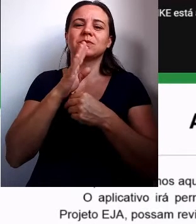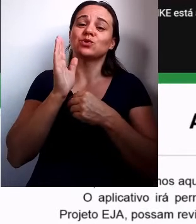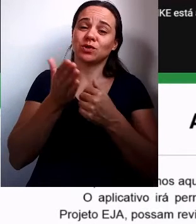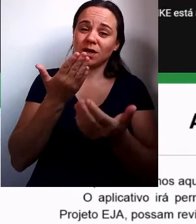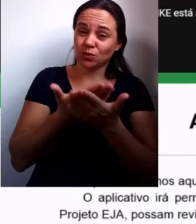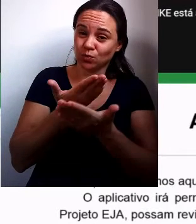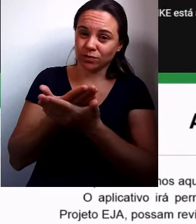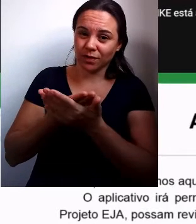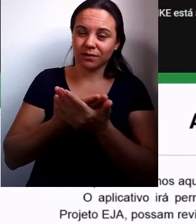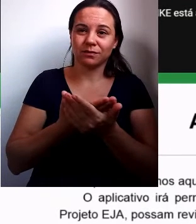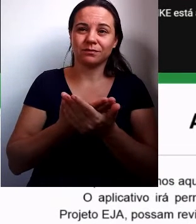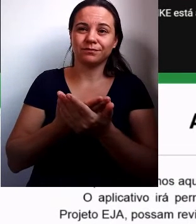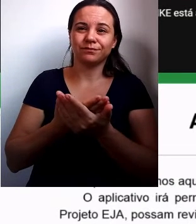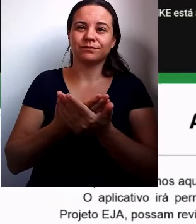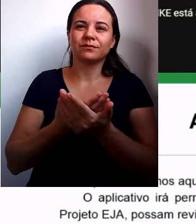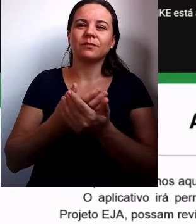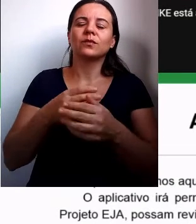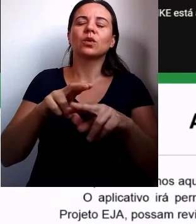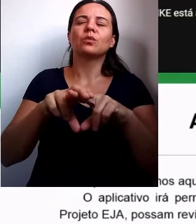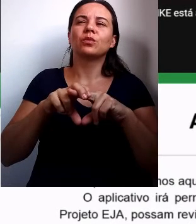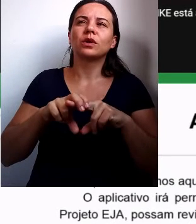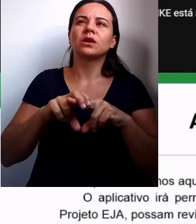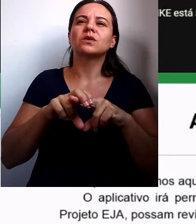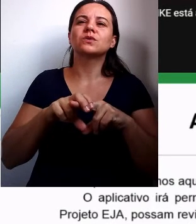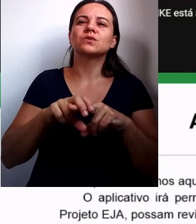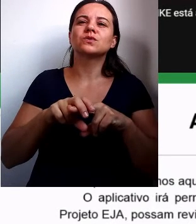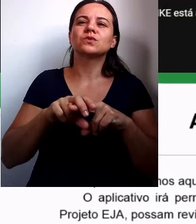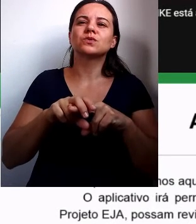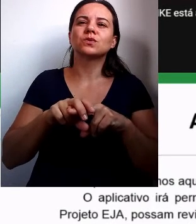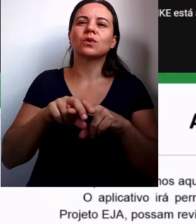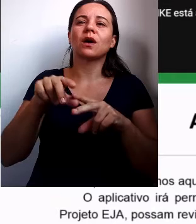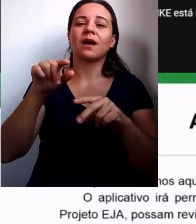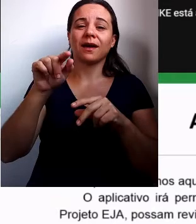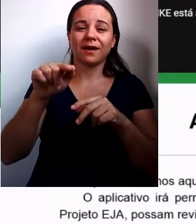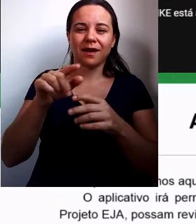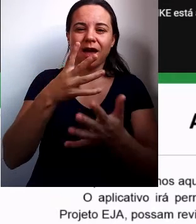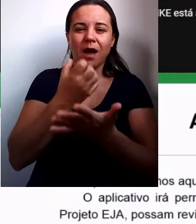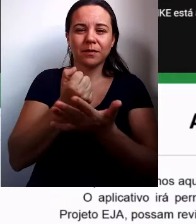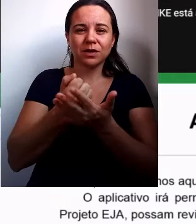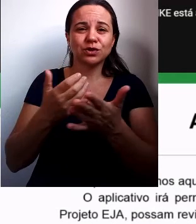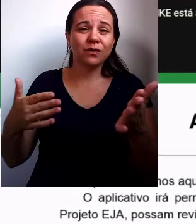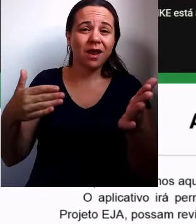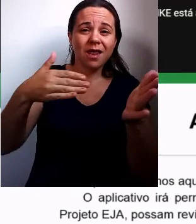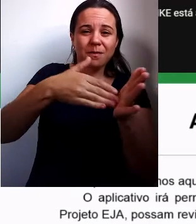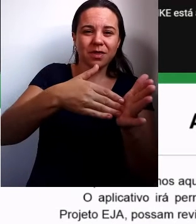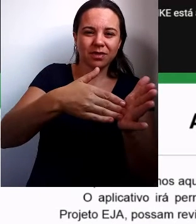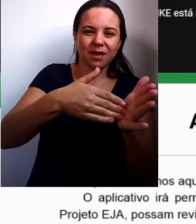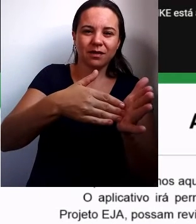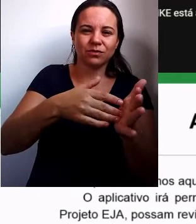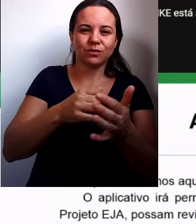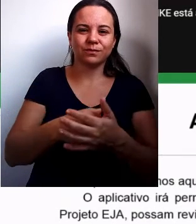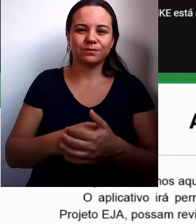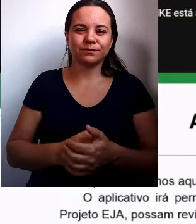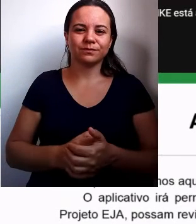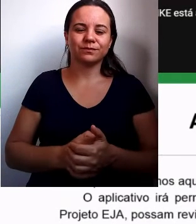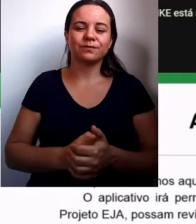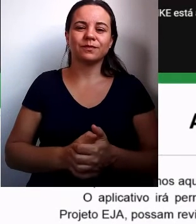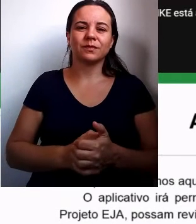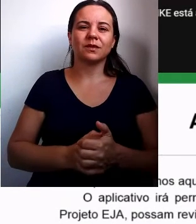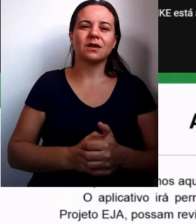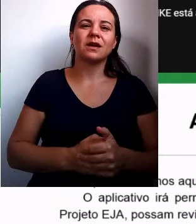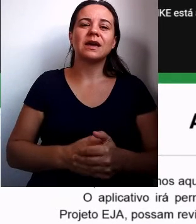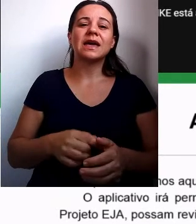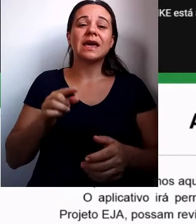tiveram até então, né? Por isso que então que ele já ficou, como eu falei anteriormente, que ele ficou um pouco limitado. Mas com as questões,